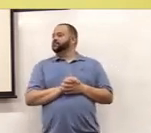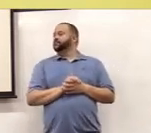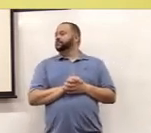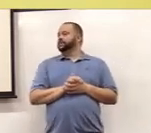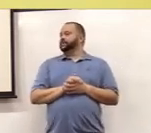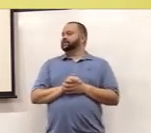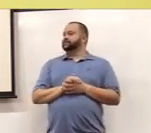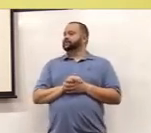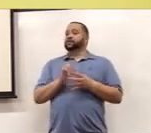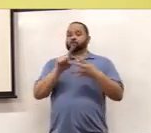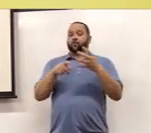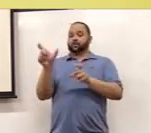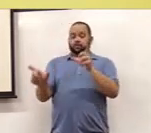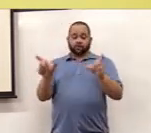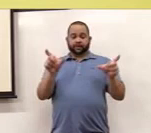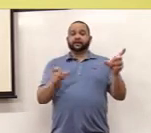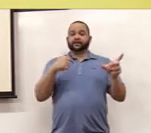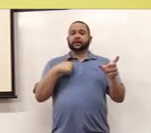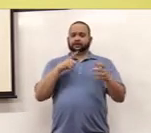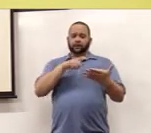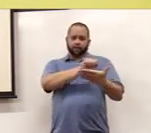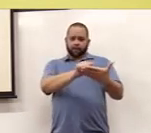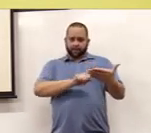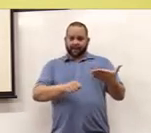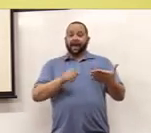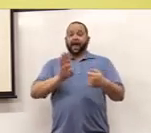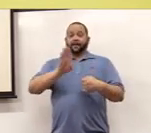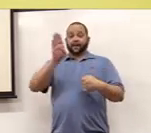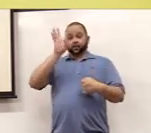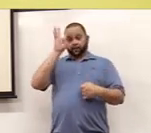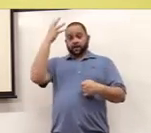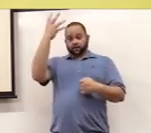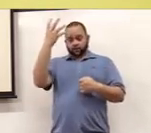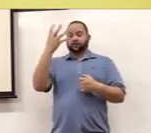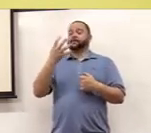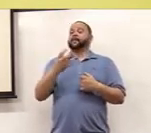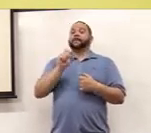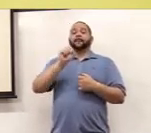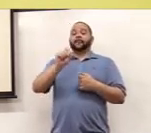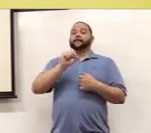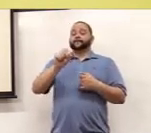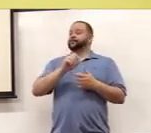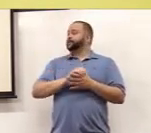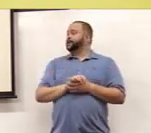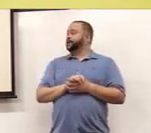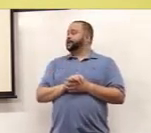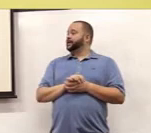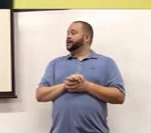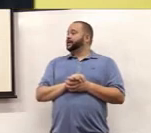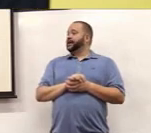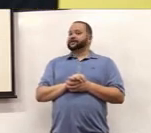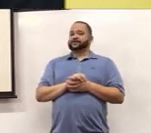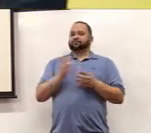que eles improvisariam. O quarteto improvisa, está tudo escrito, e daí Beethoven resolve as contradições